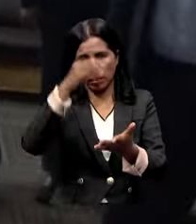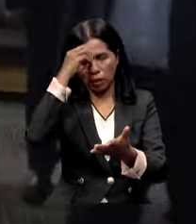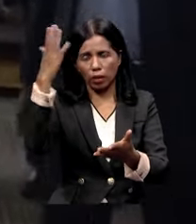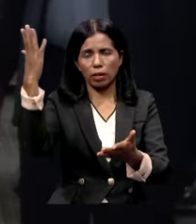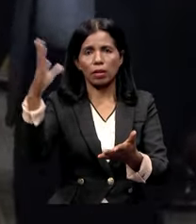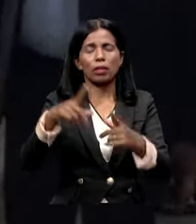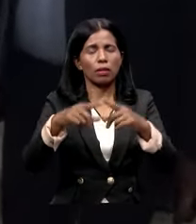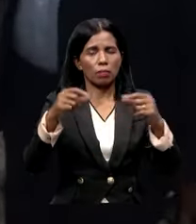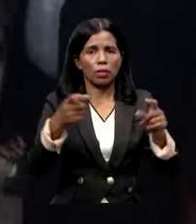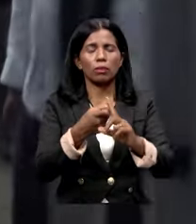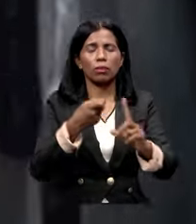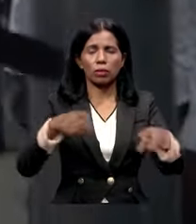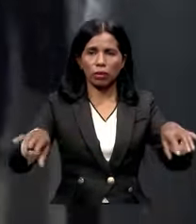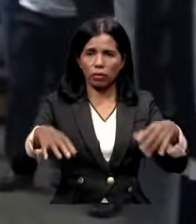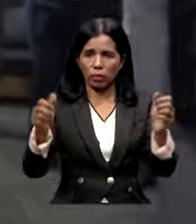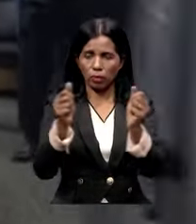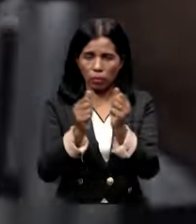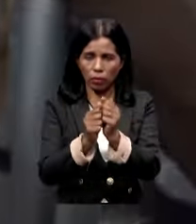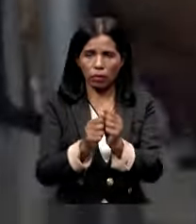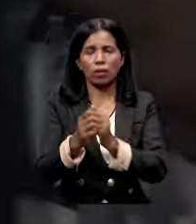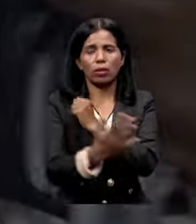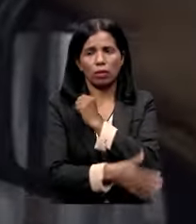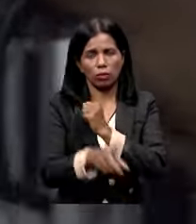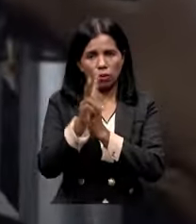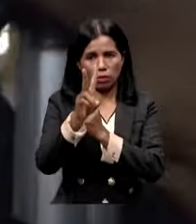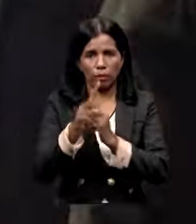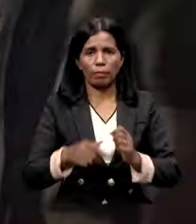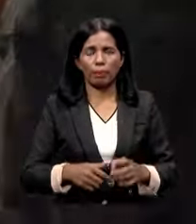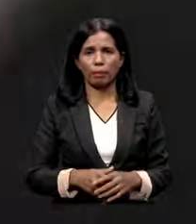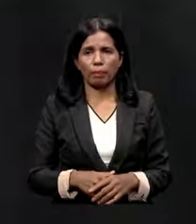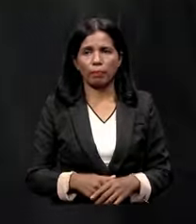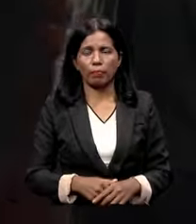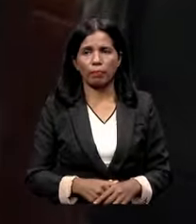cooperação nebe rairua estabelece ona. Bem-vinda, Ximenes, Adérito Ximenes, Ziemen.